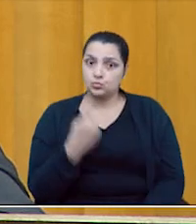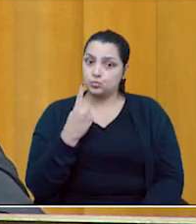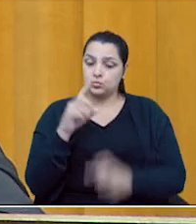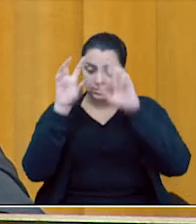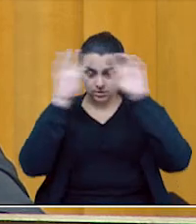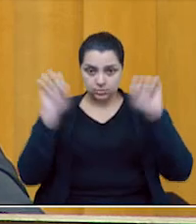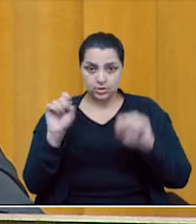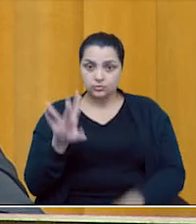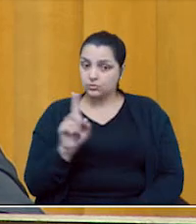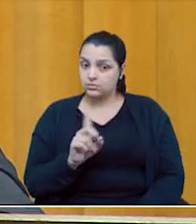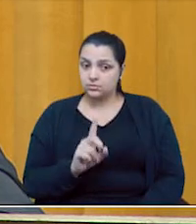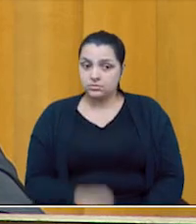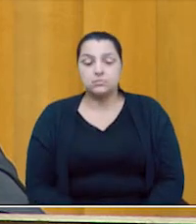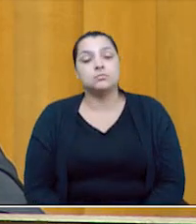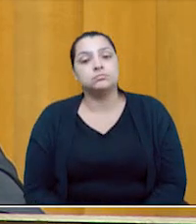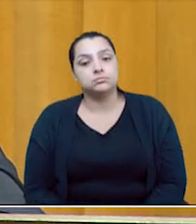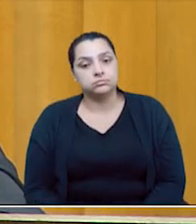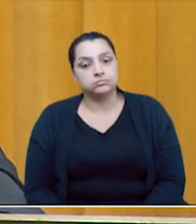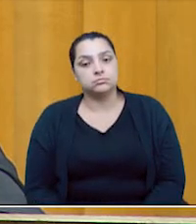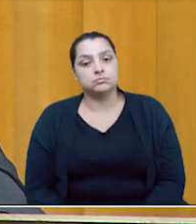Então, desconcentrar a saúde,